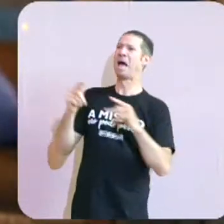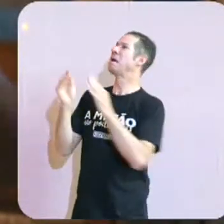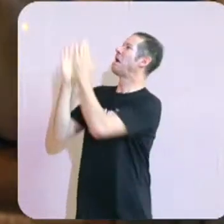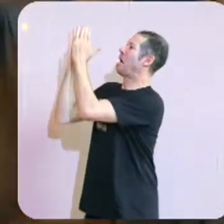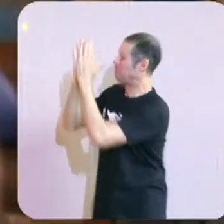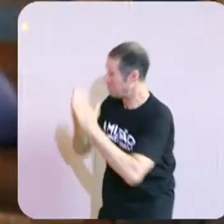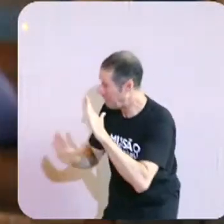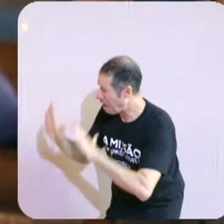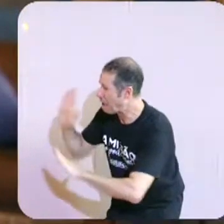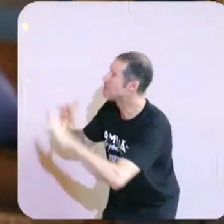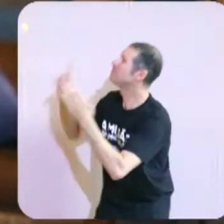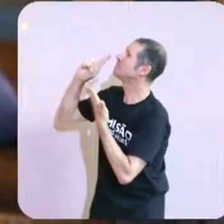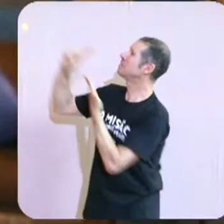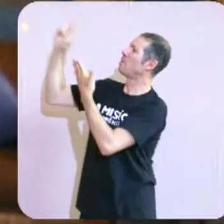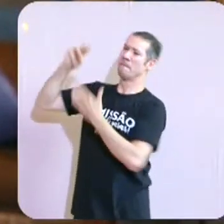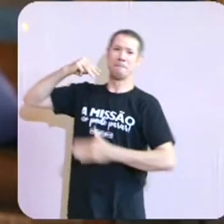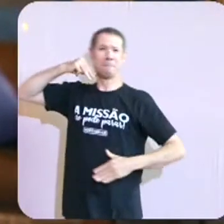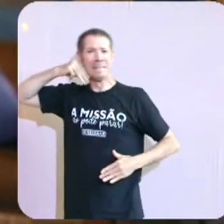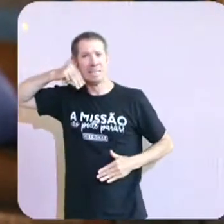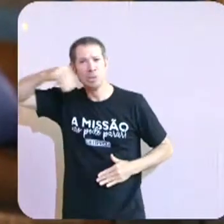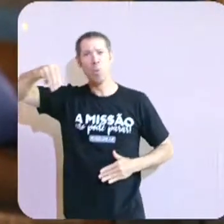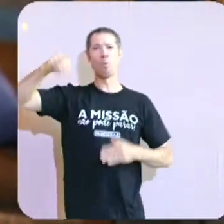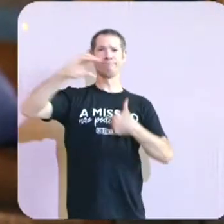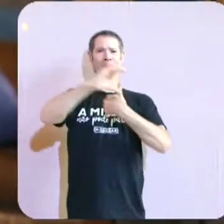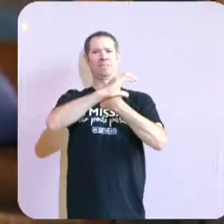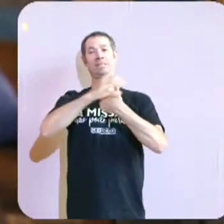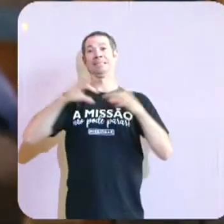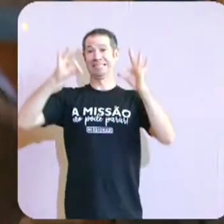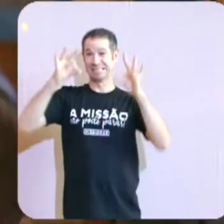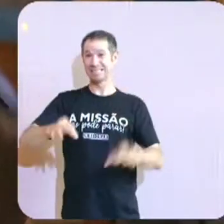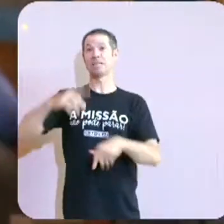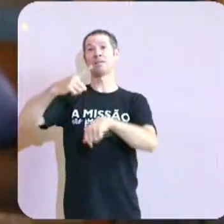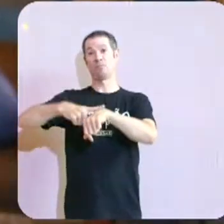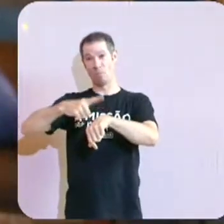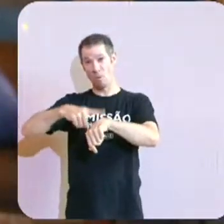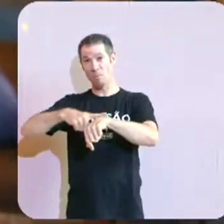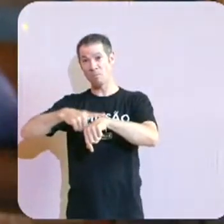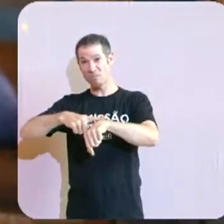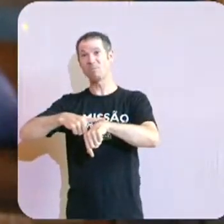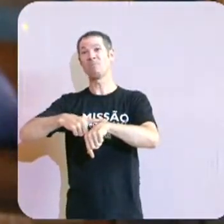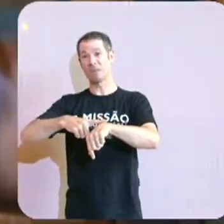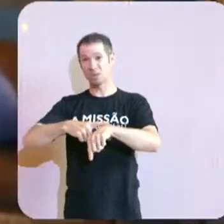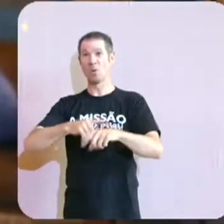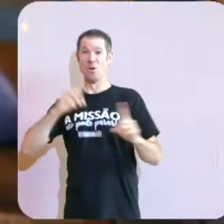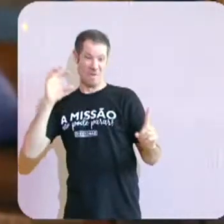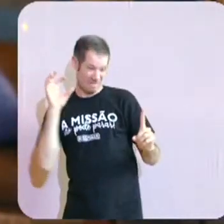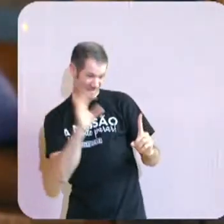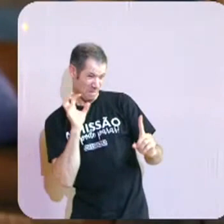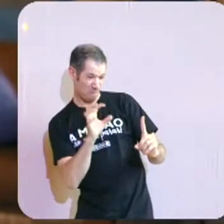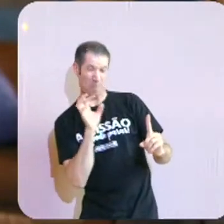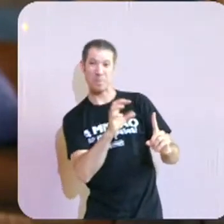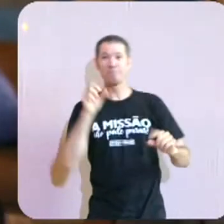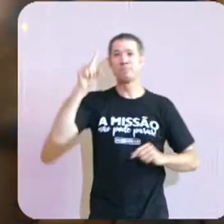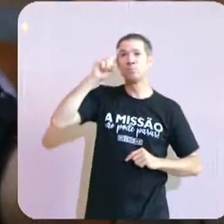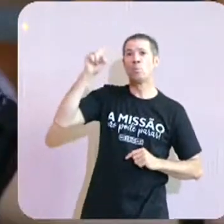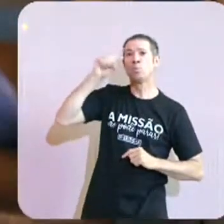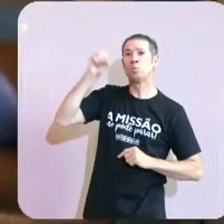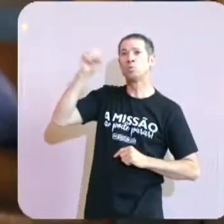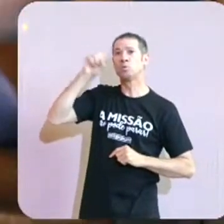Senhor, mas são milhões e milhões de cristãos agora, nesse exato momento, sendo severamente oprimidos todos os